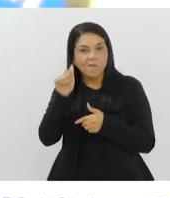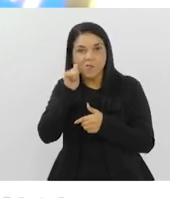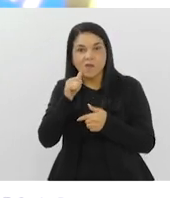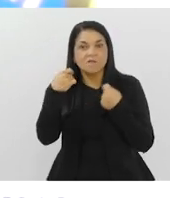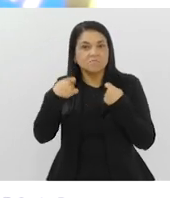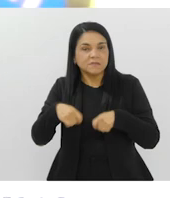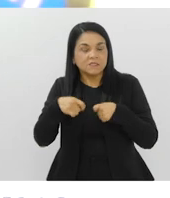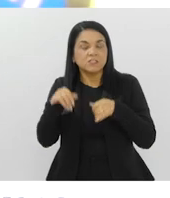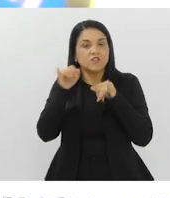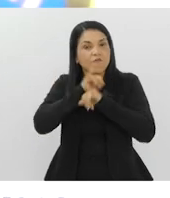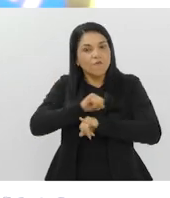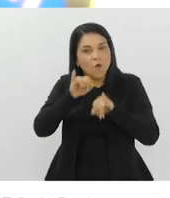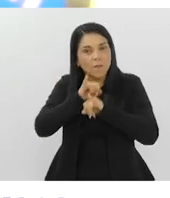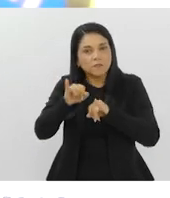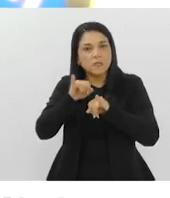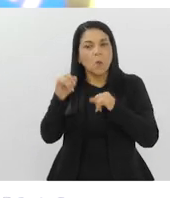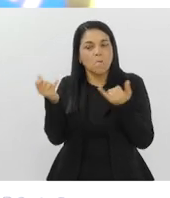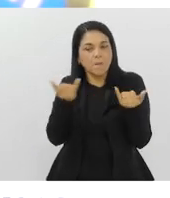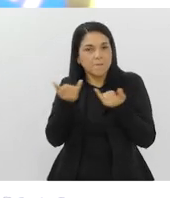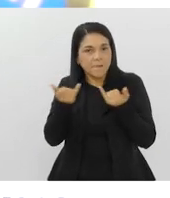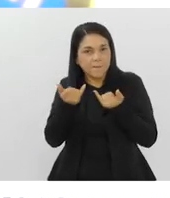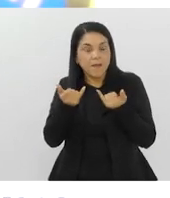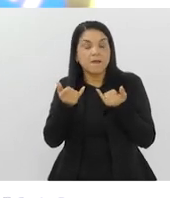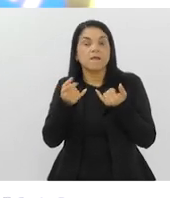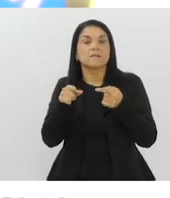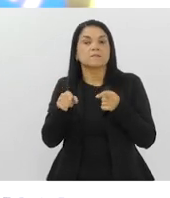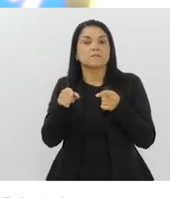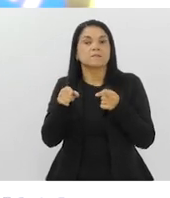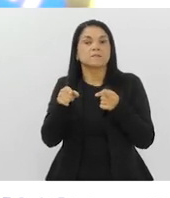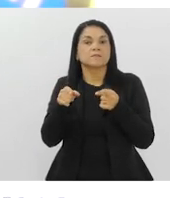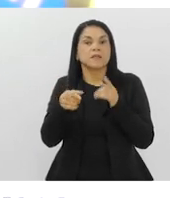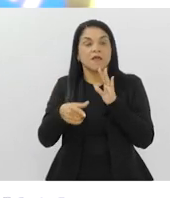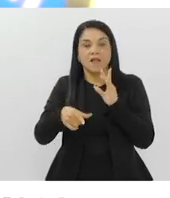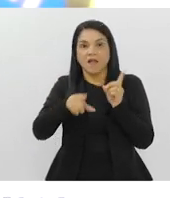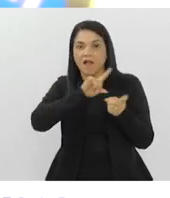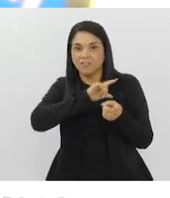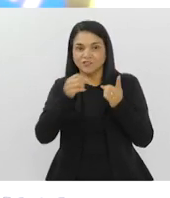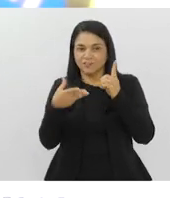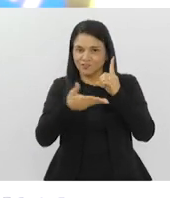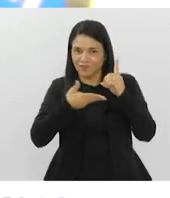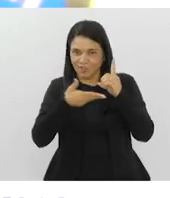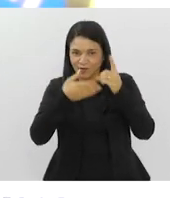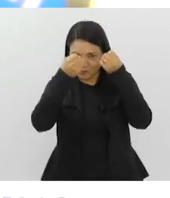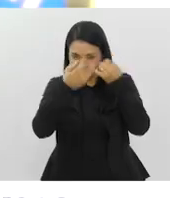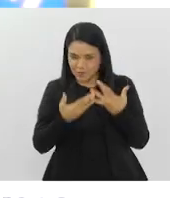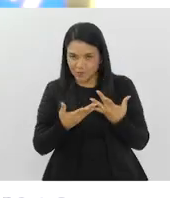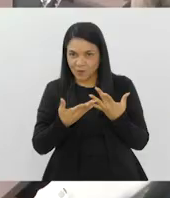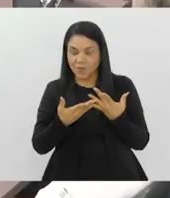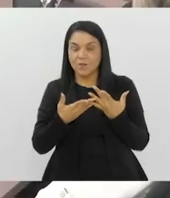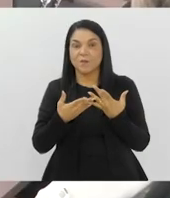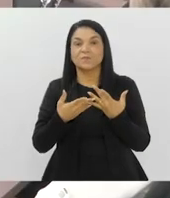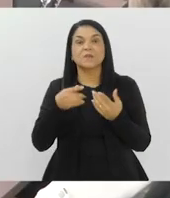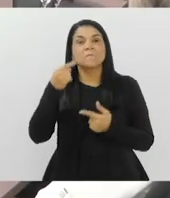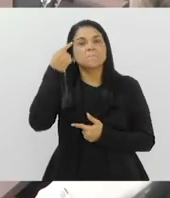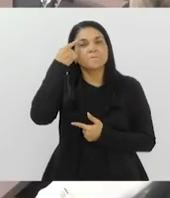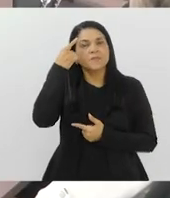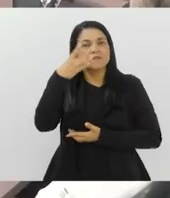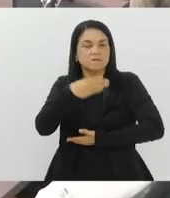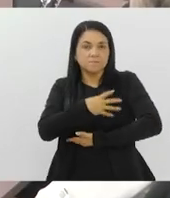precisam de informação e, como bem falou aqui a Dola, a gente tem que pensar em amamentação, não